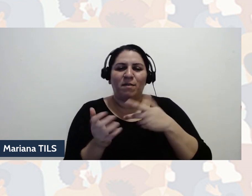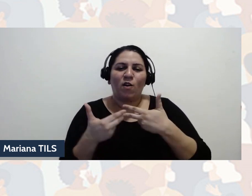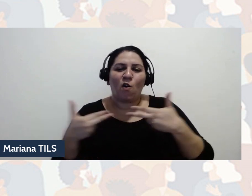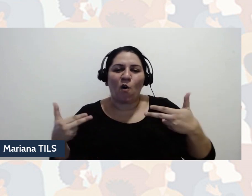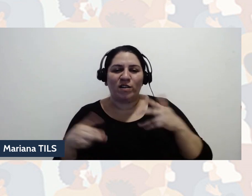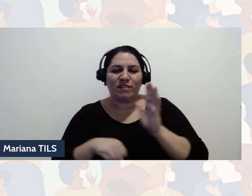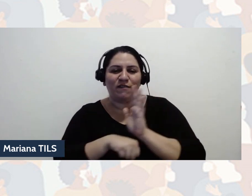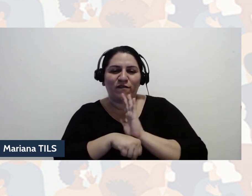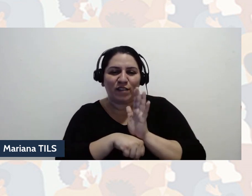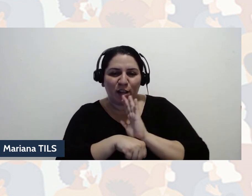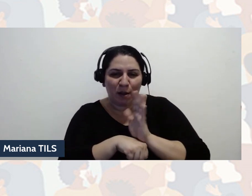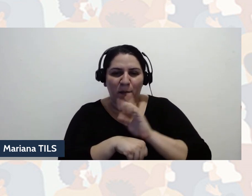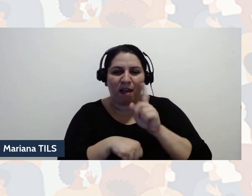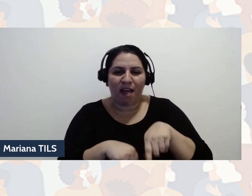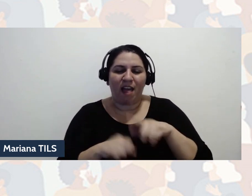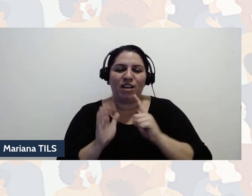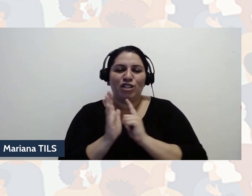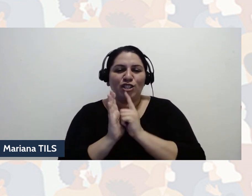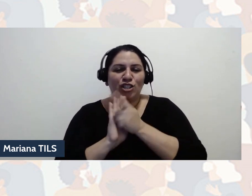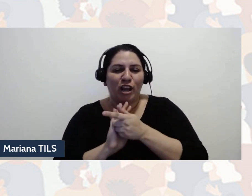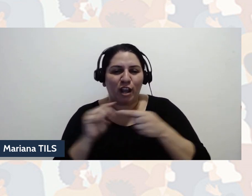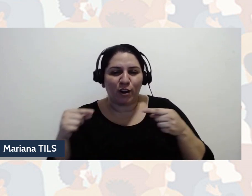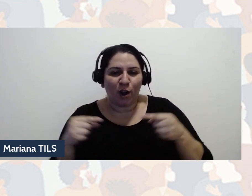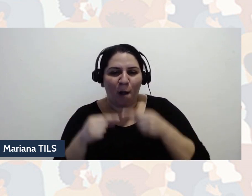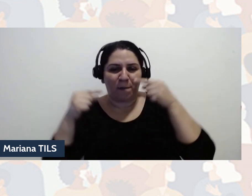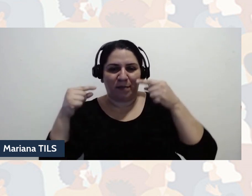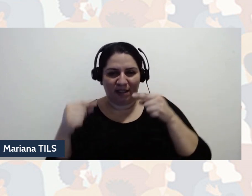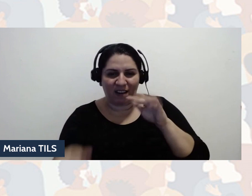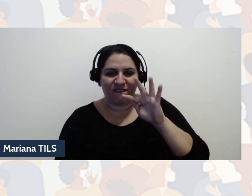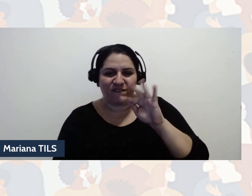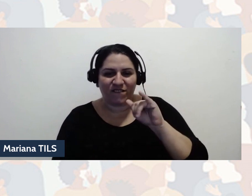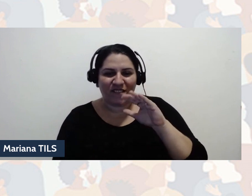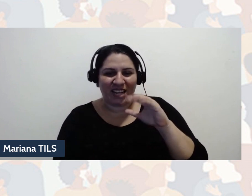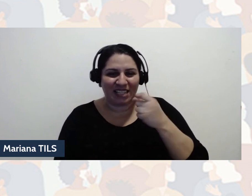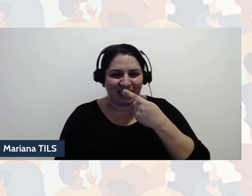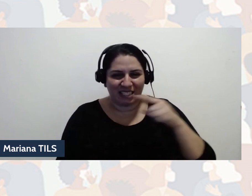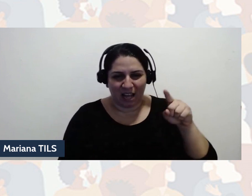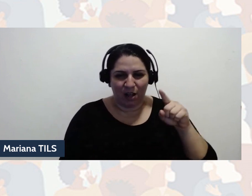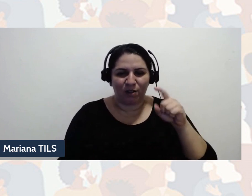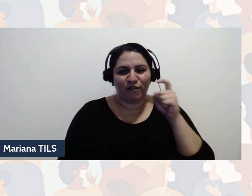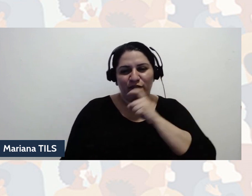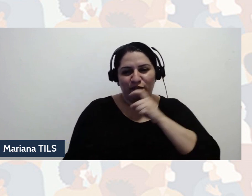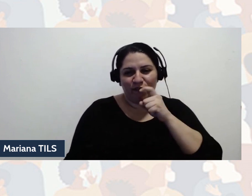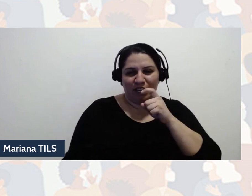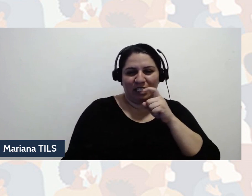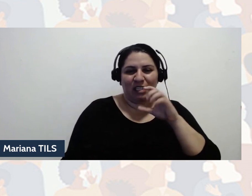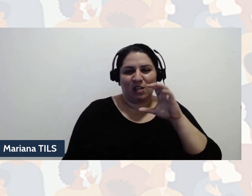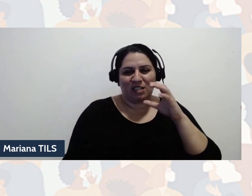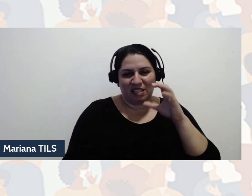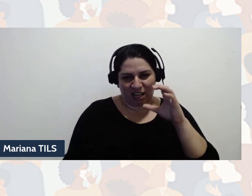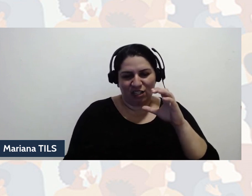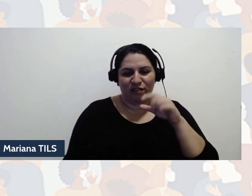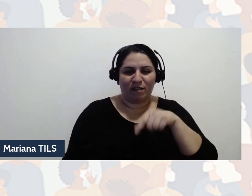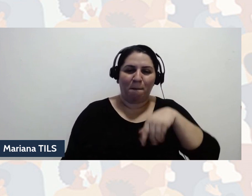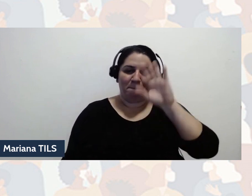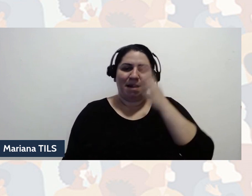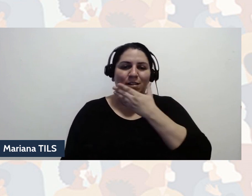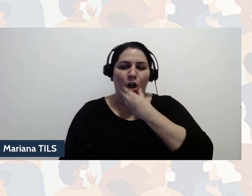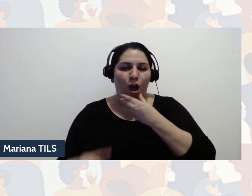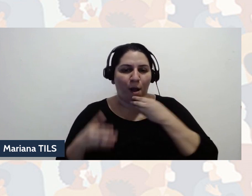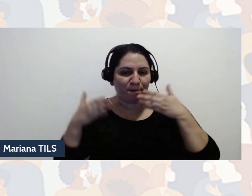tomado por escritoras e protagonistas mulheres, principalmente feministas. Para muitos acadêmicos, há diferenças